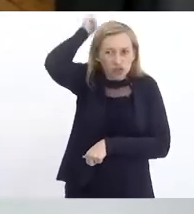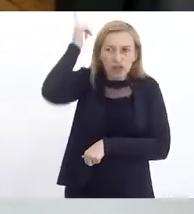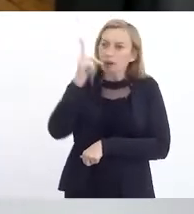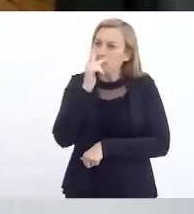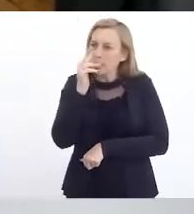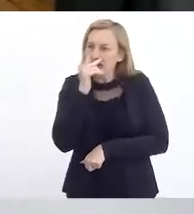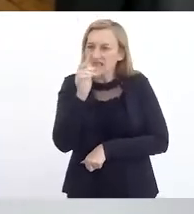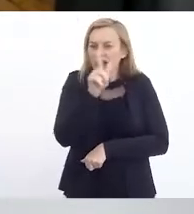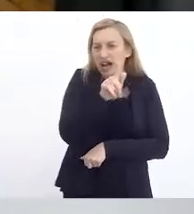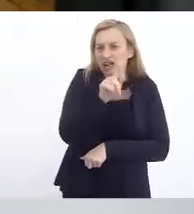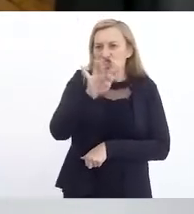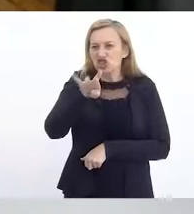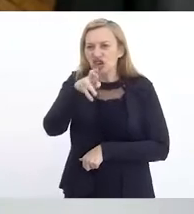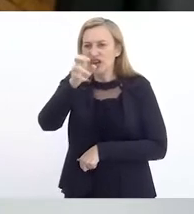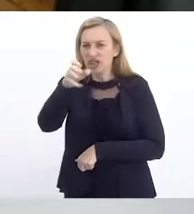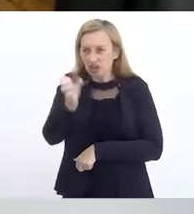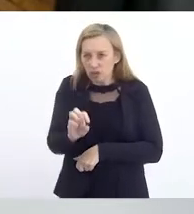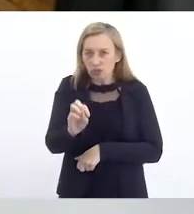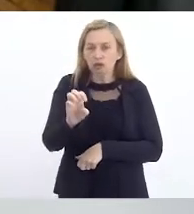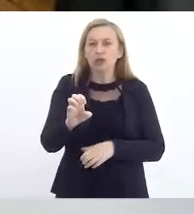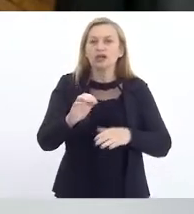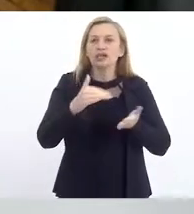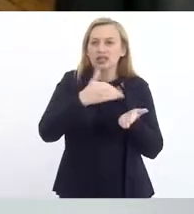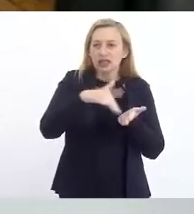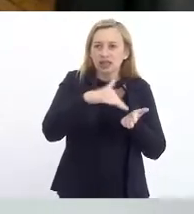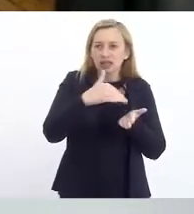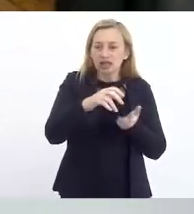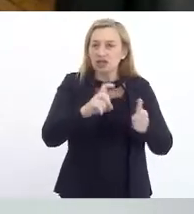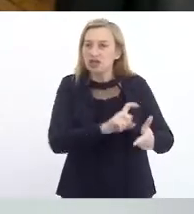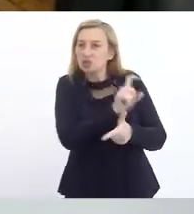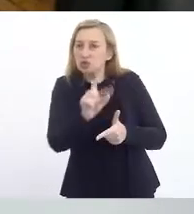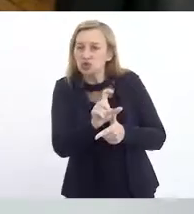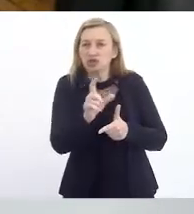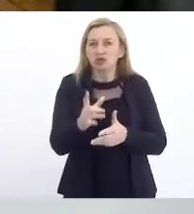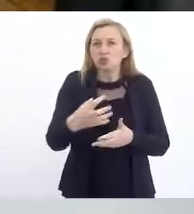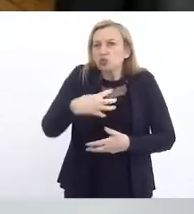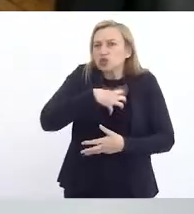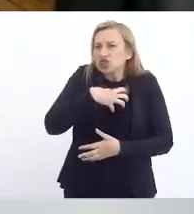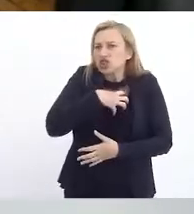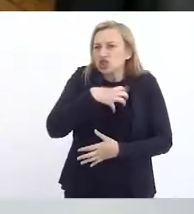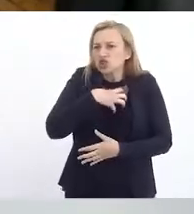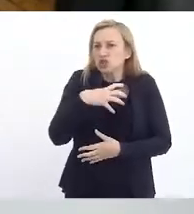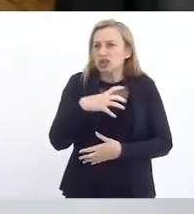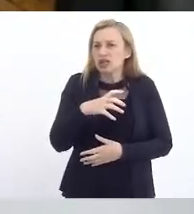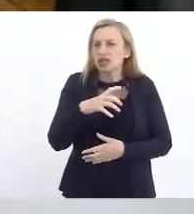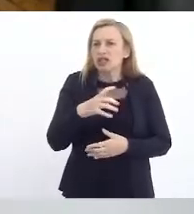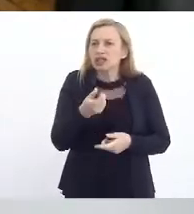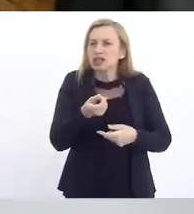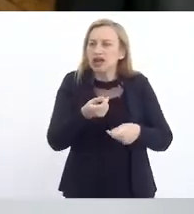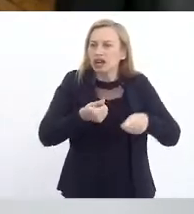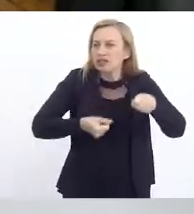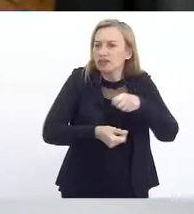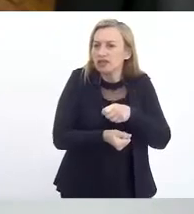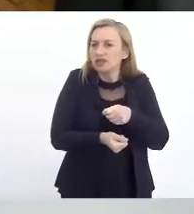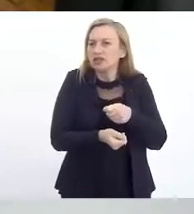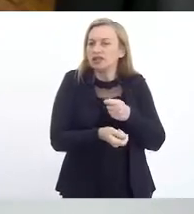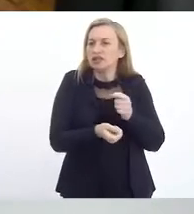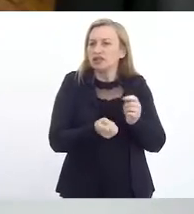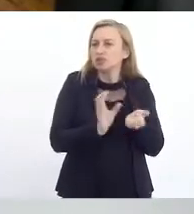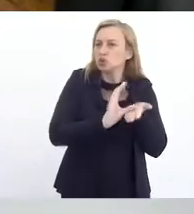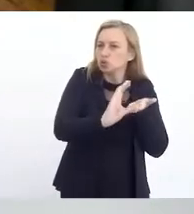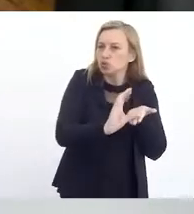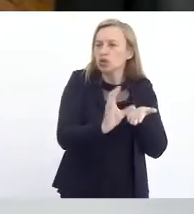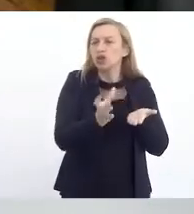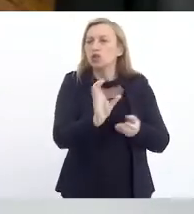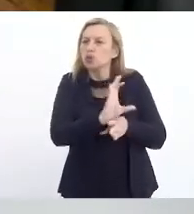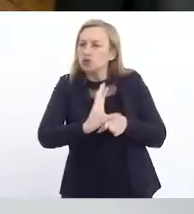que a GRIO poderia ser a Secretaria Executiva. Ou seja, quer dizer, no sentido de estar gerindo financeiramente esse recurso e o Conselho